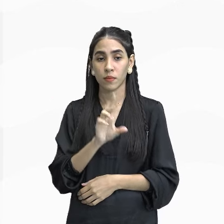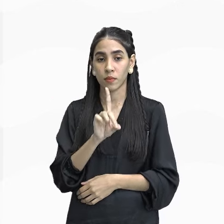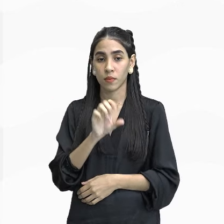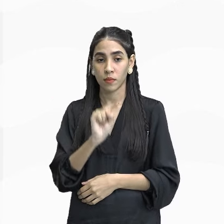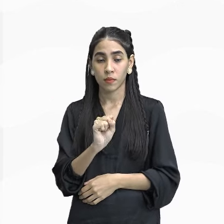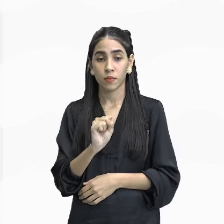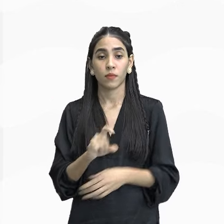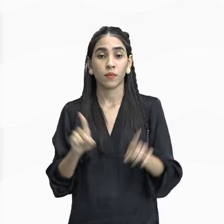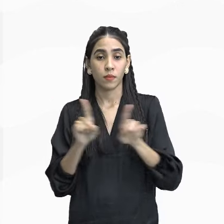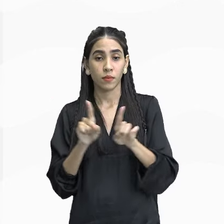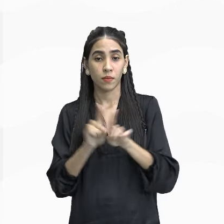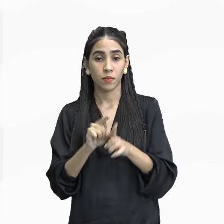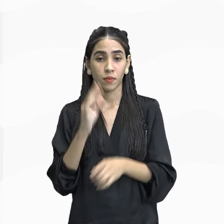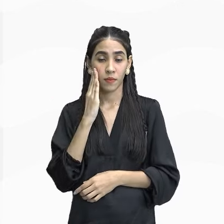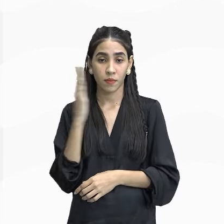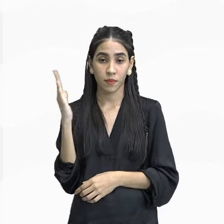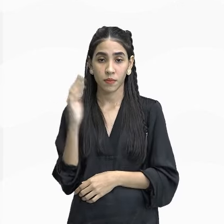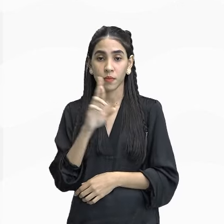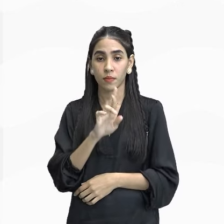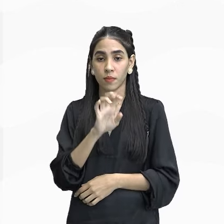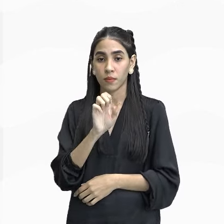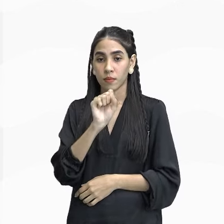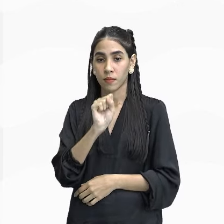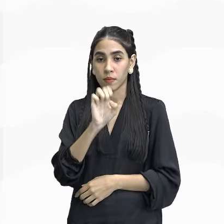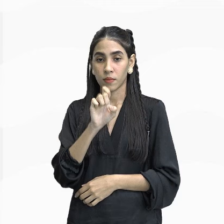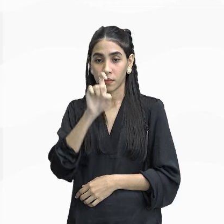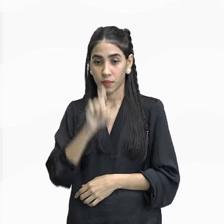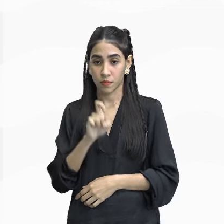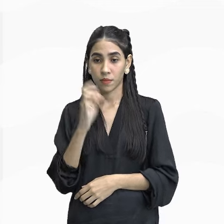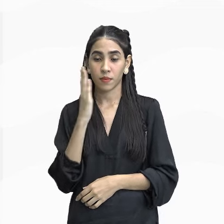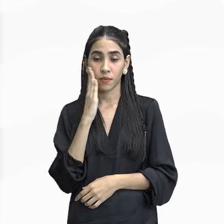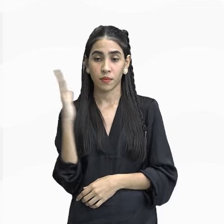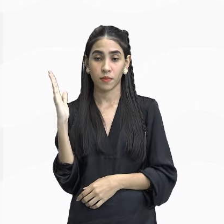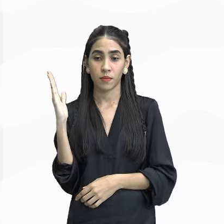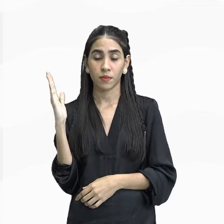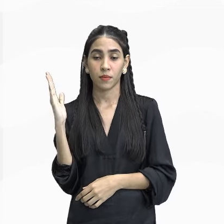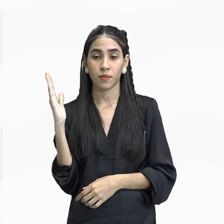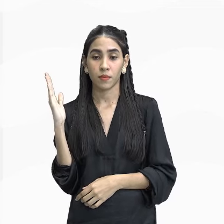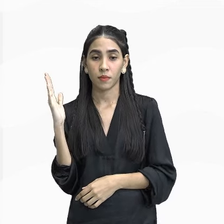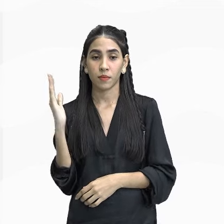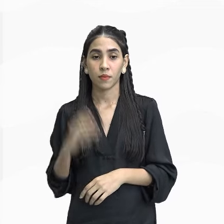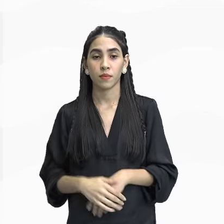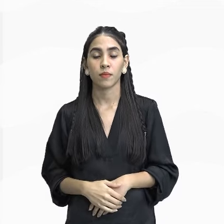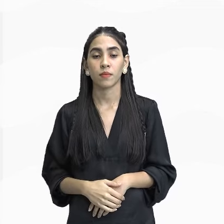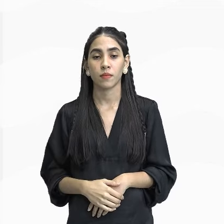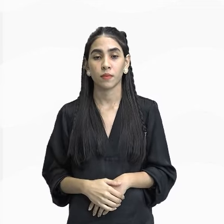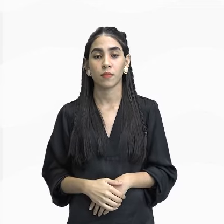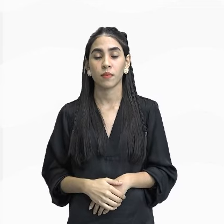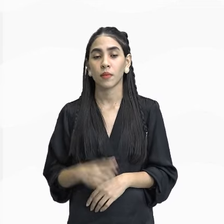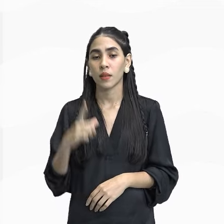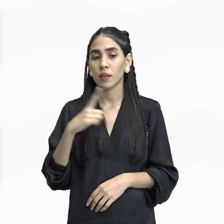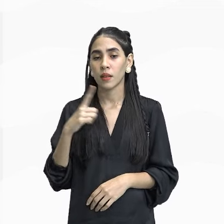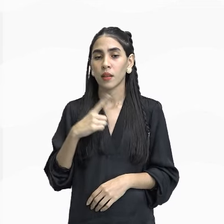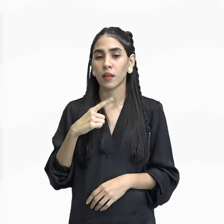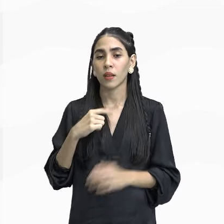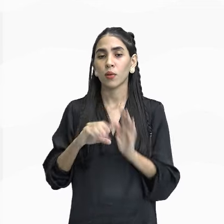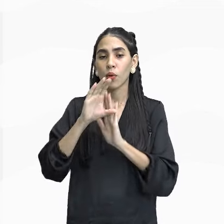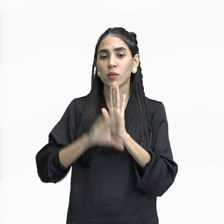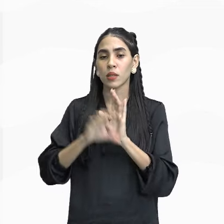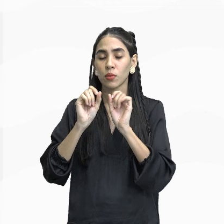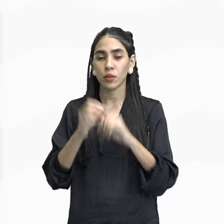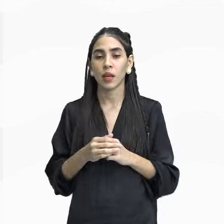RDS, e também as reservas extrativistas, RESEX. Isso vai estar vinculado ao quê? À